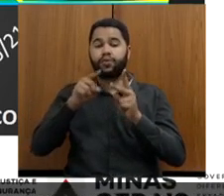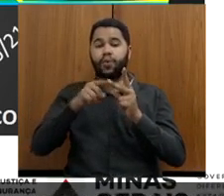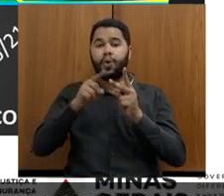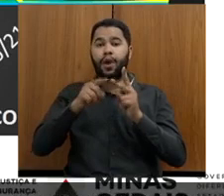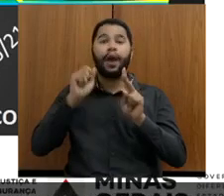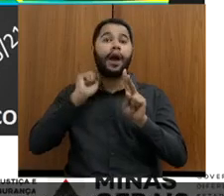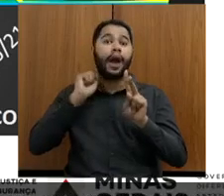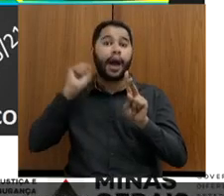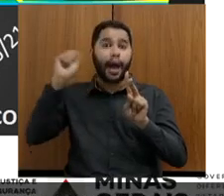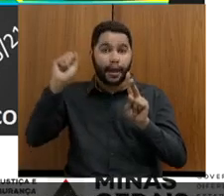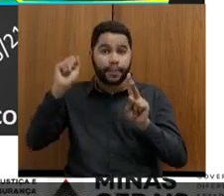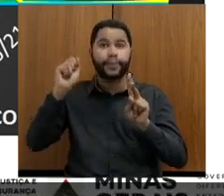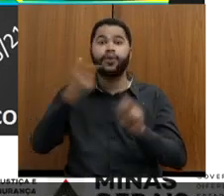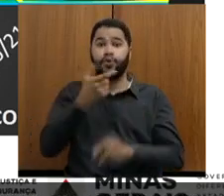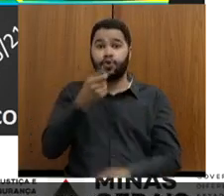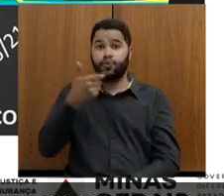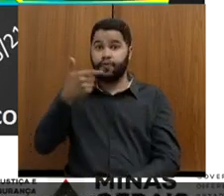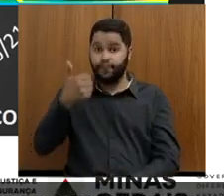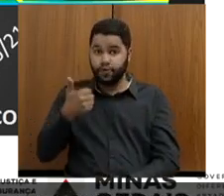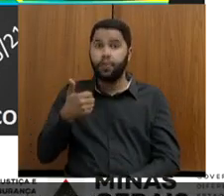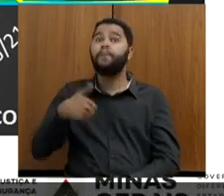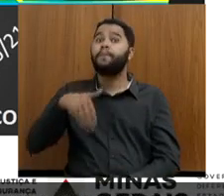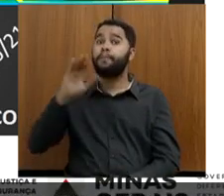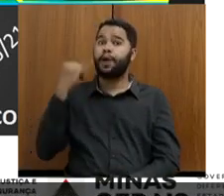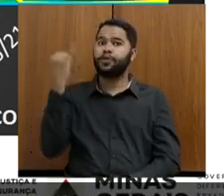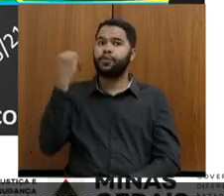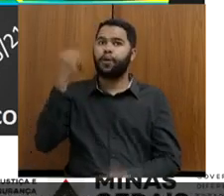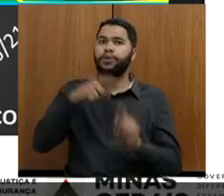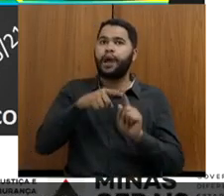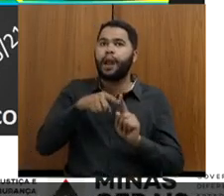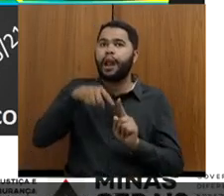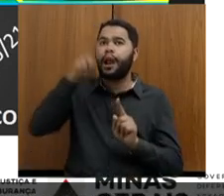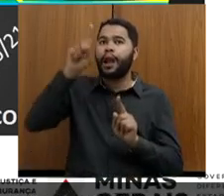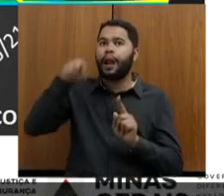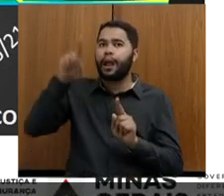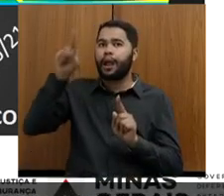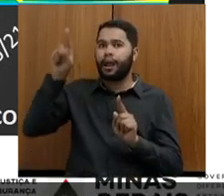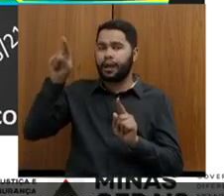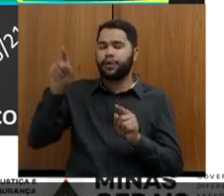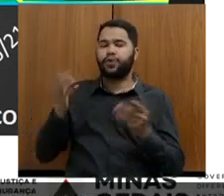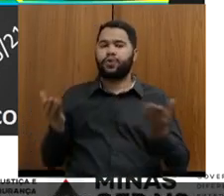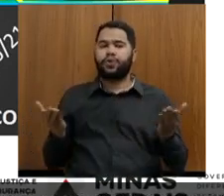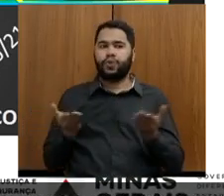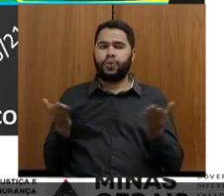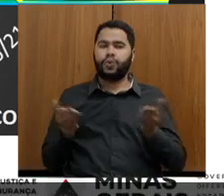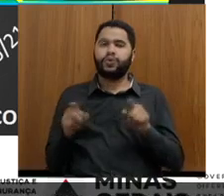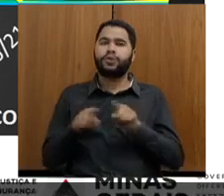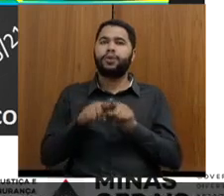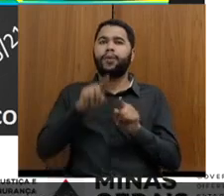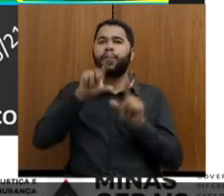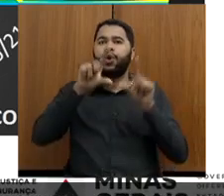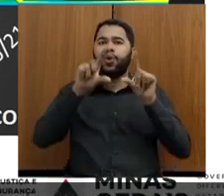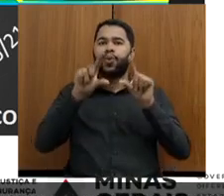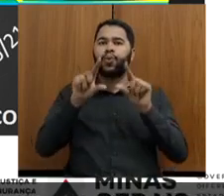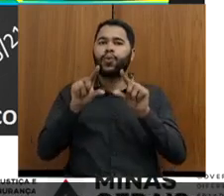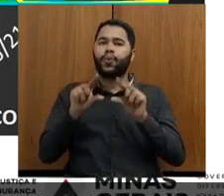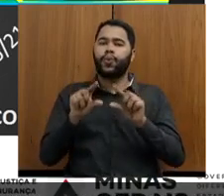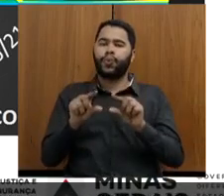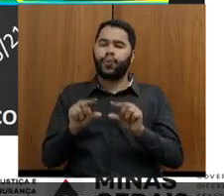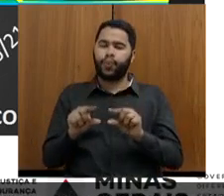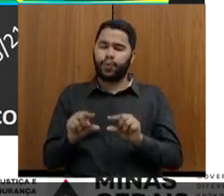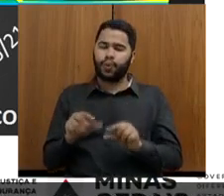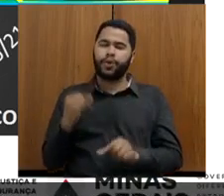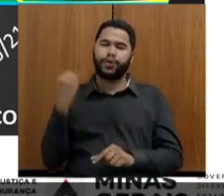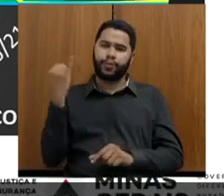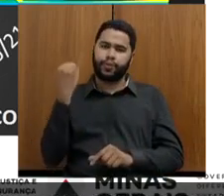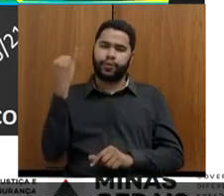foram os mais importantes em termos de atendimento pico de ocorrências e hoje com um decréscimo também bastante